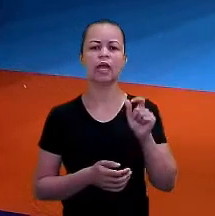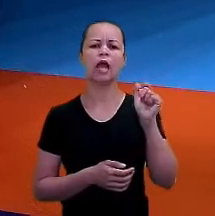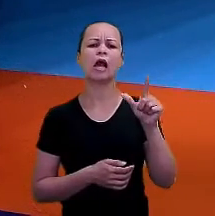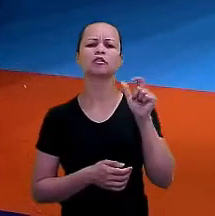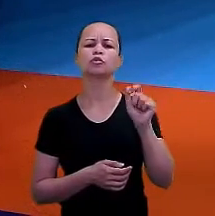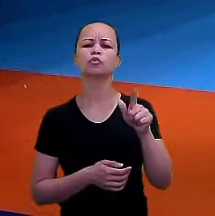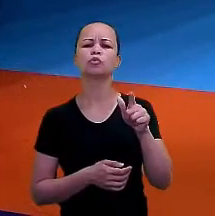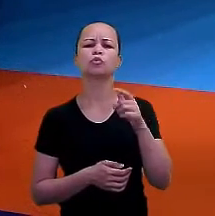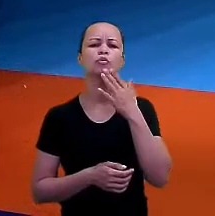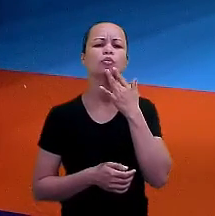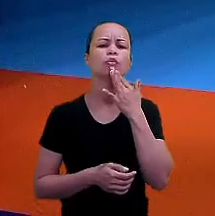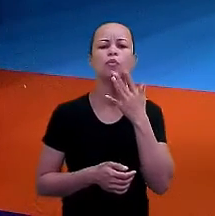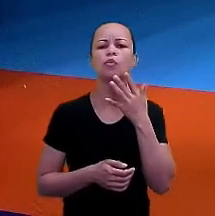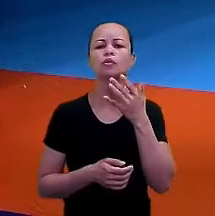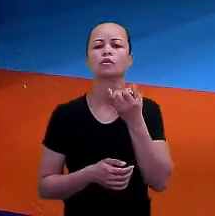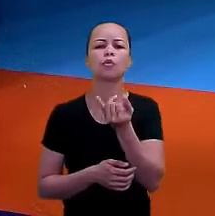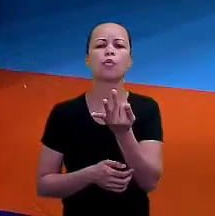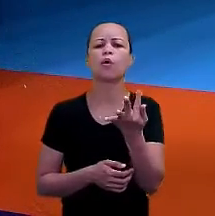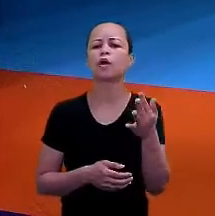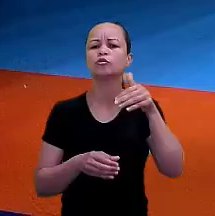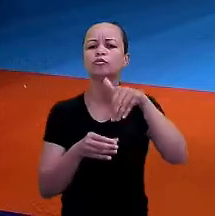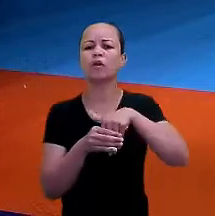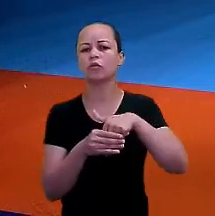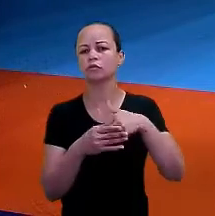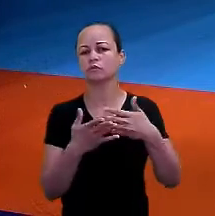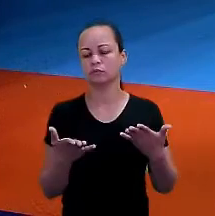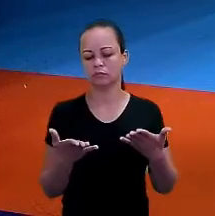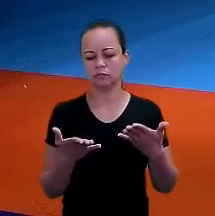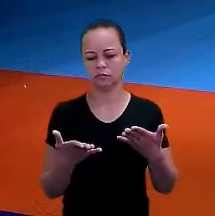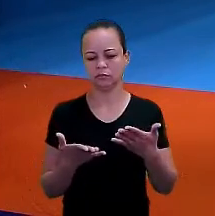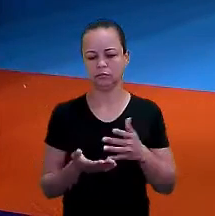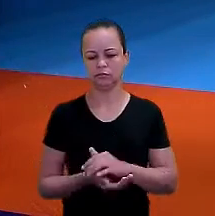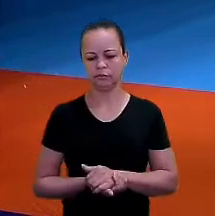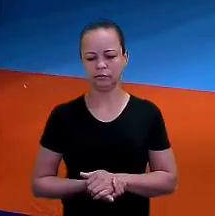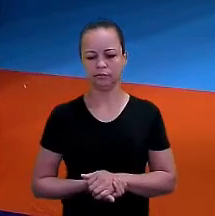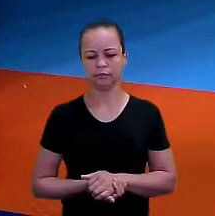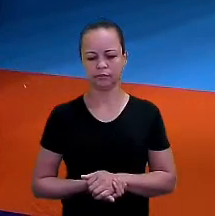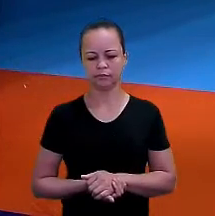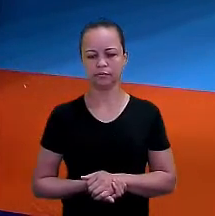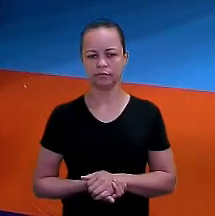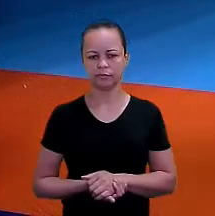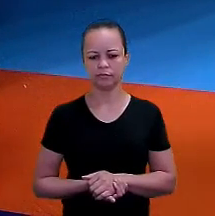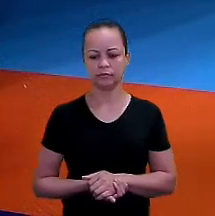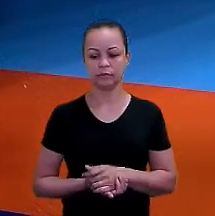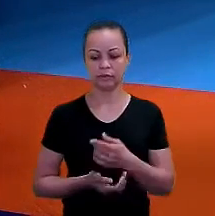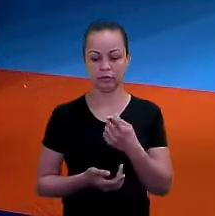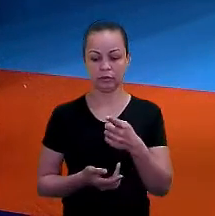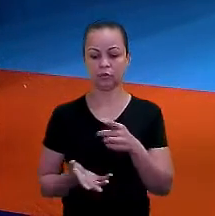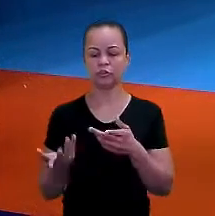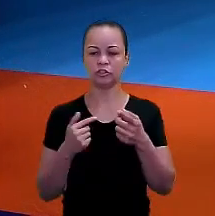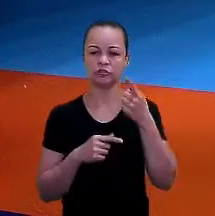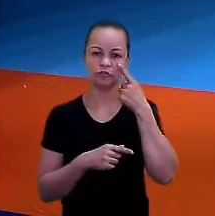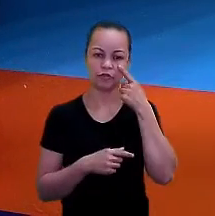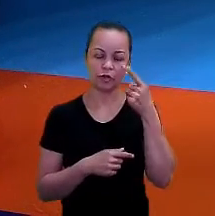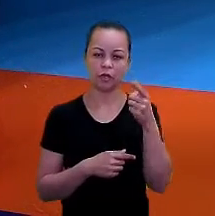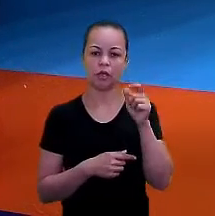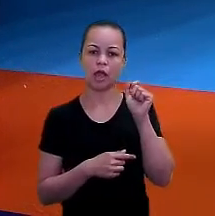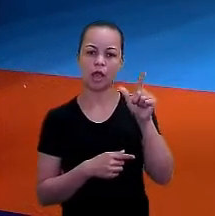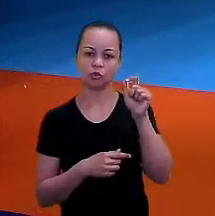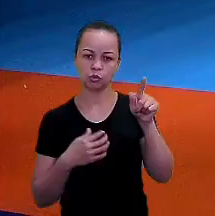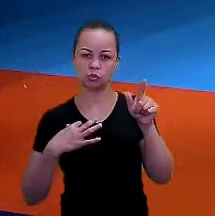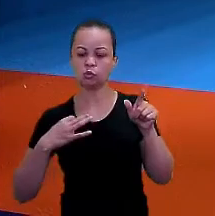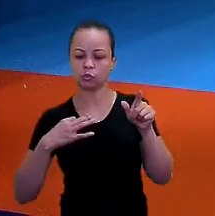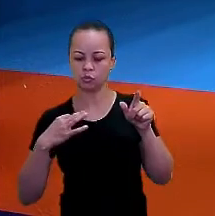reteve? Quantos votos a cor azul recebeu? Tá? Pergunta. Então, a gente vai lá na corzinha azul,